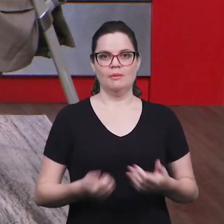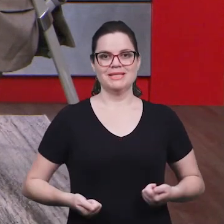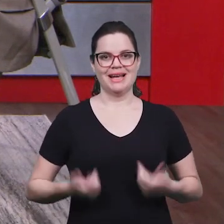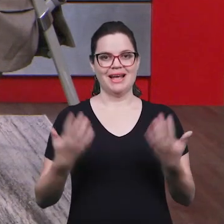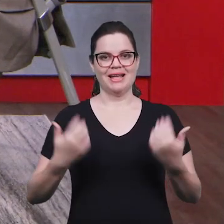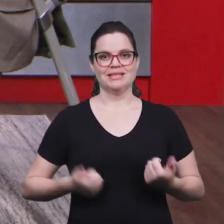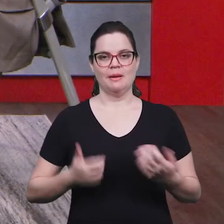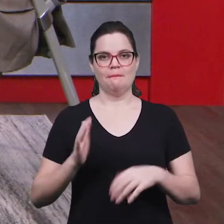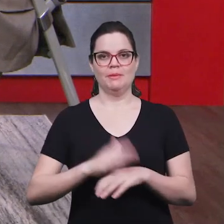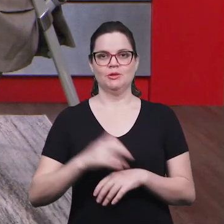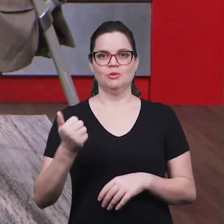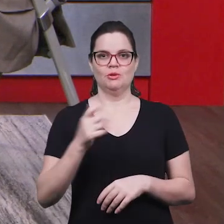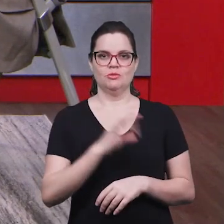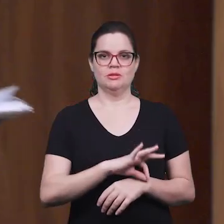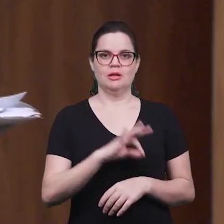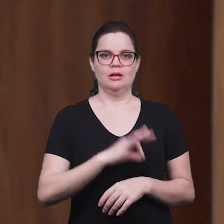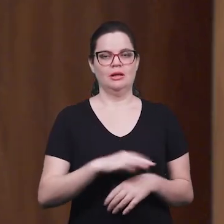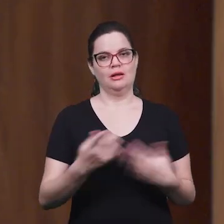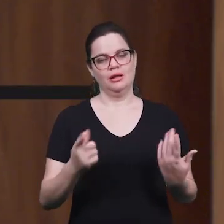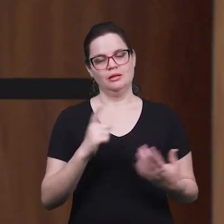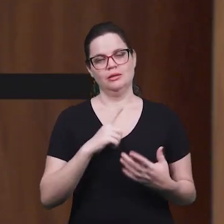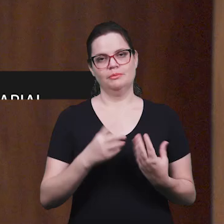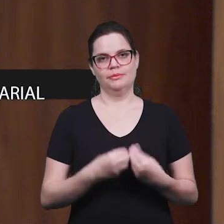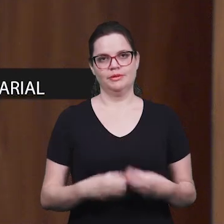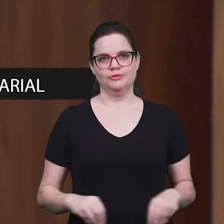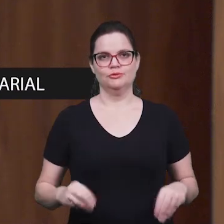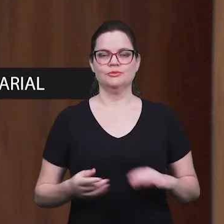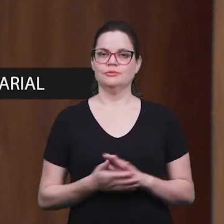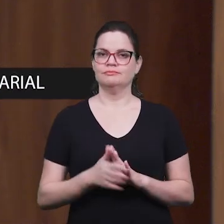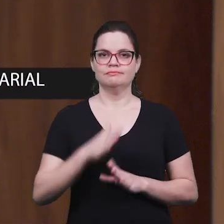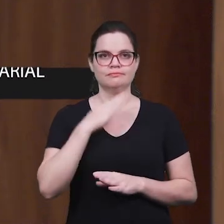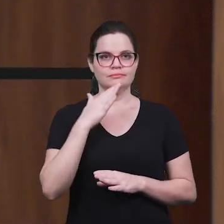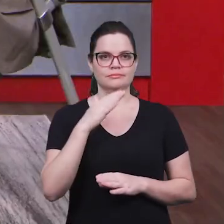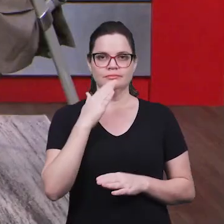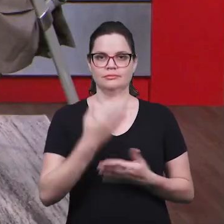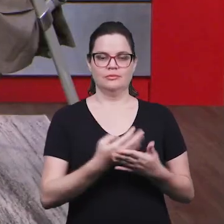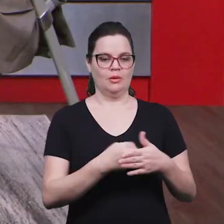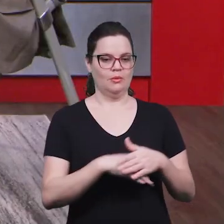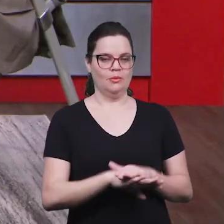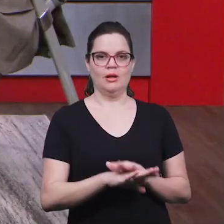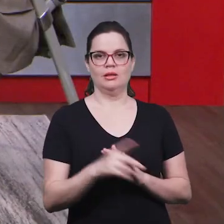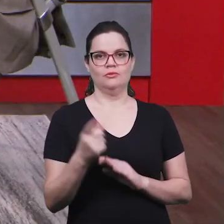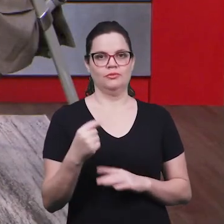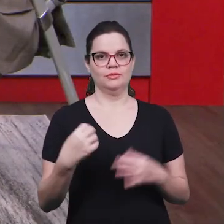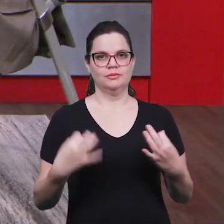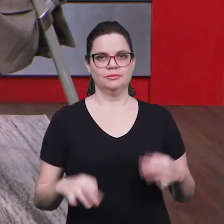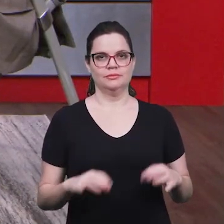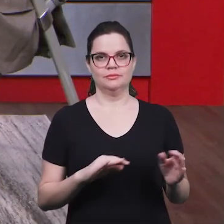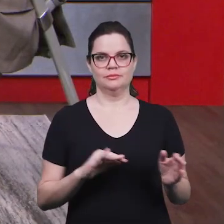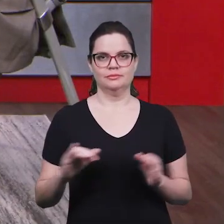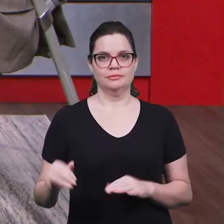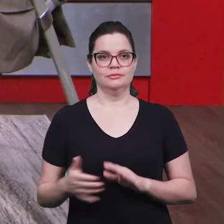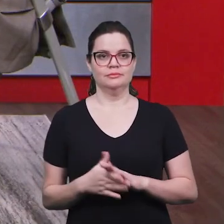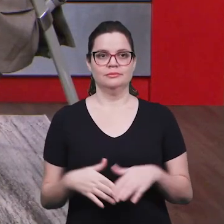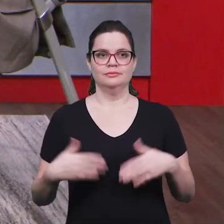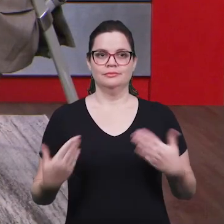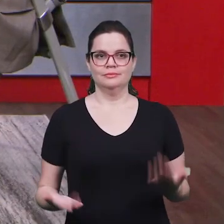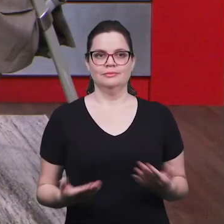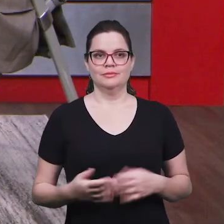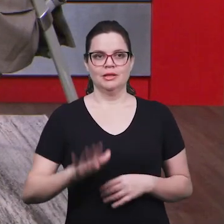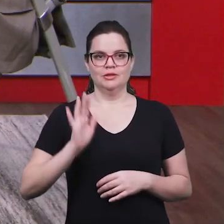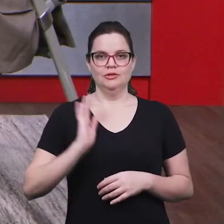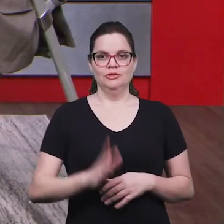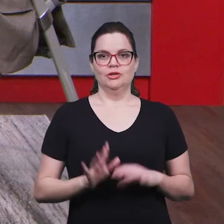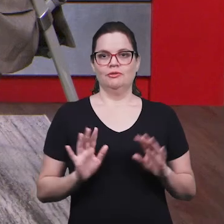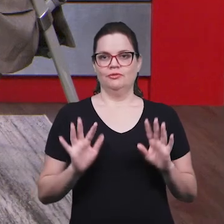gastar mais do que ele ganha. Aí ele gera um caos, né? E aí não consegue fazer sua reserva de emergência. Paulo, nós